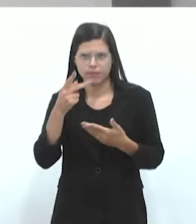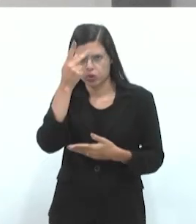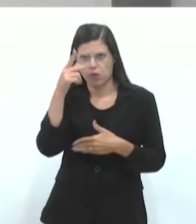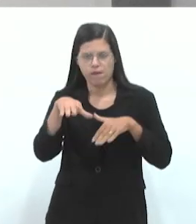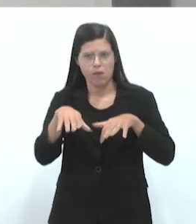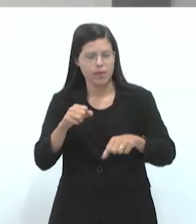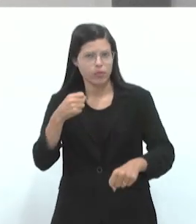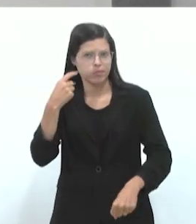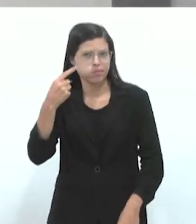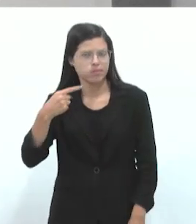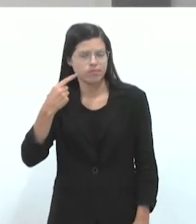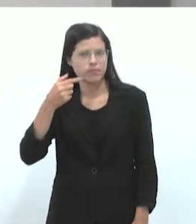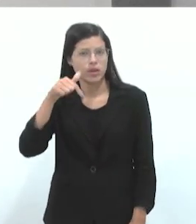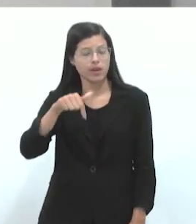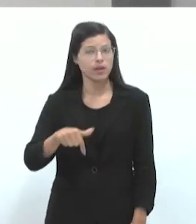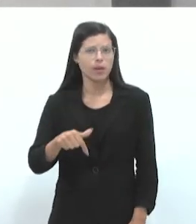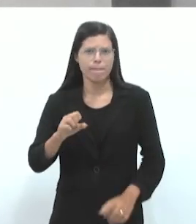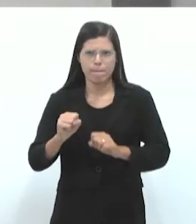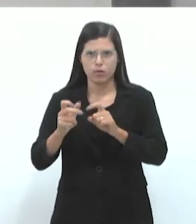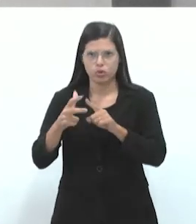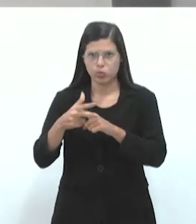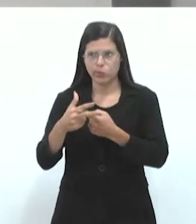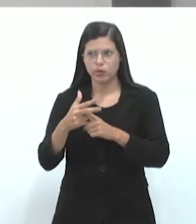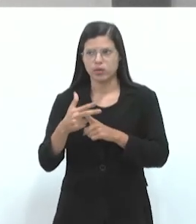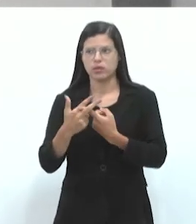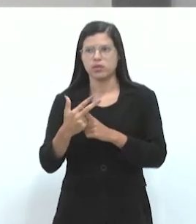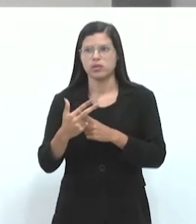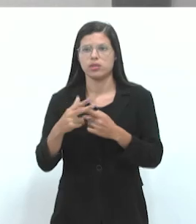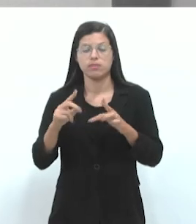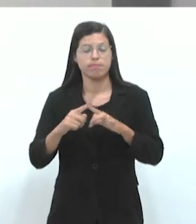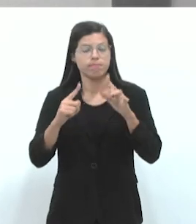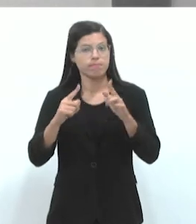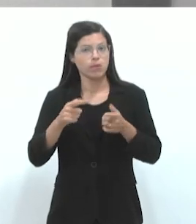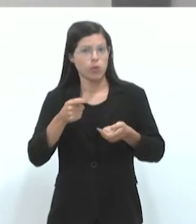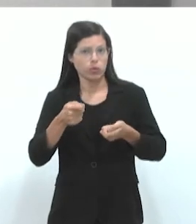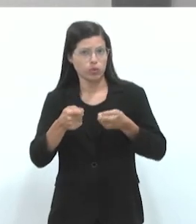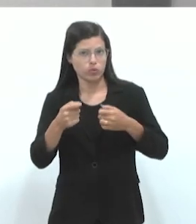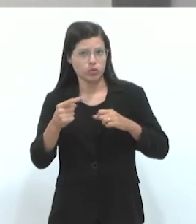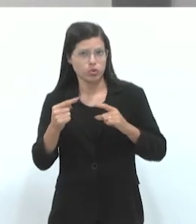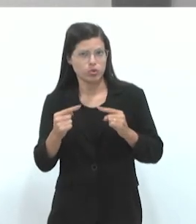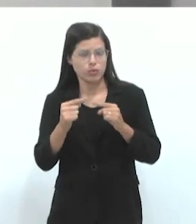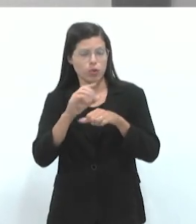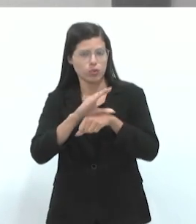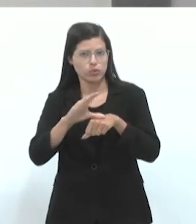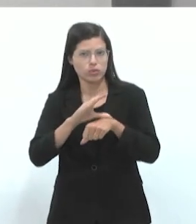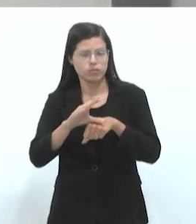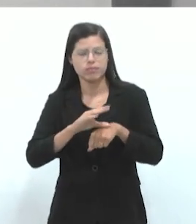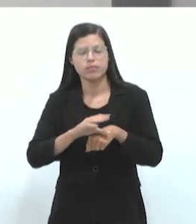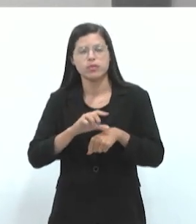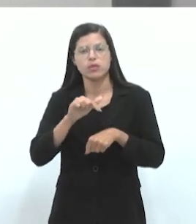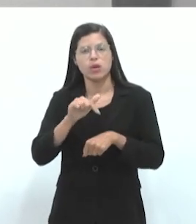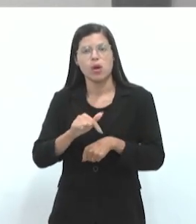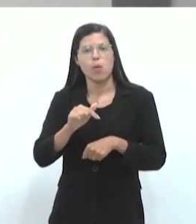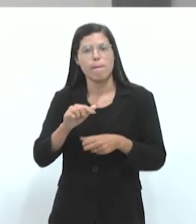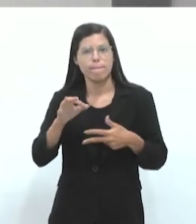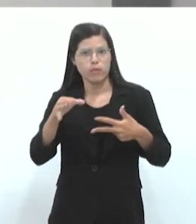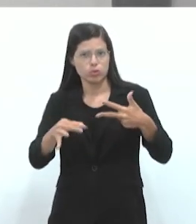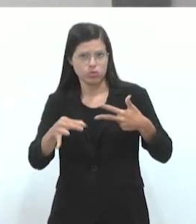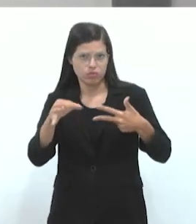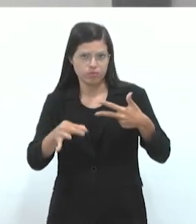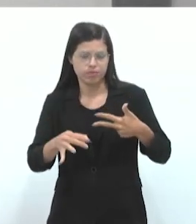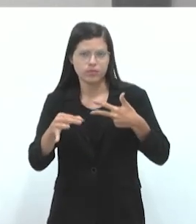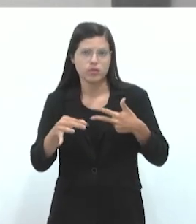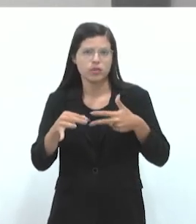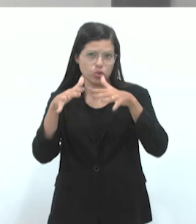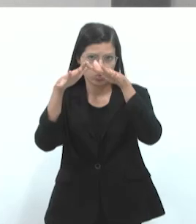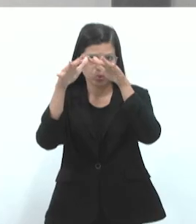podem me corrigir, mas o controle de constitucionalidade quem faz é o Poder Judiciário, mas, em especial, o Supremo Tribunal